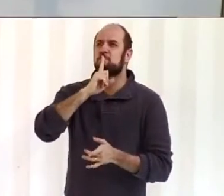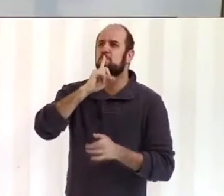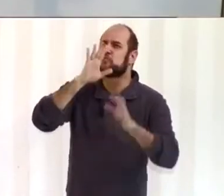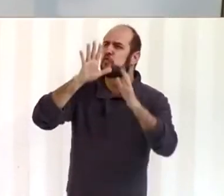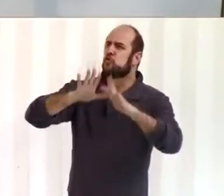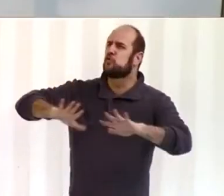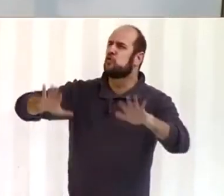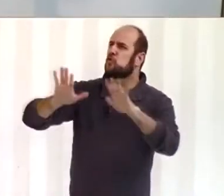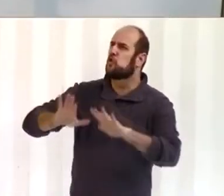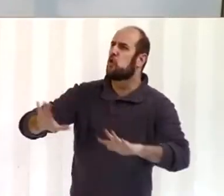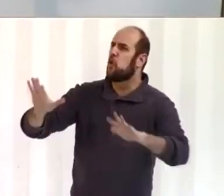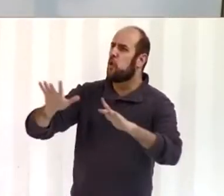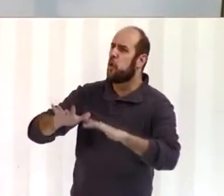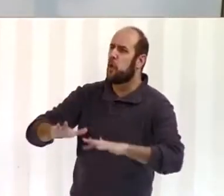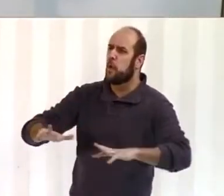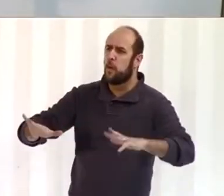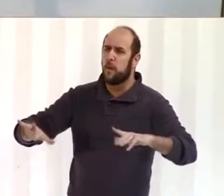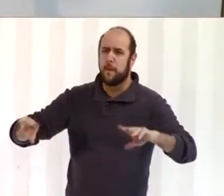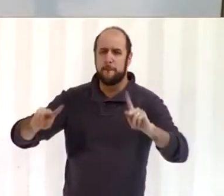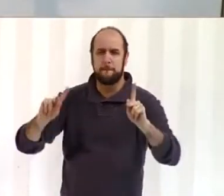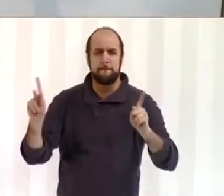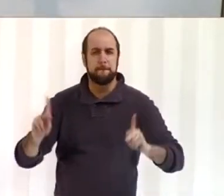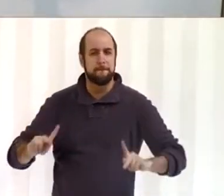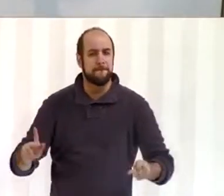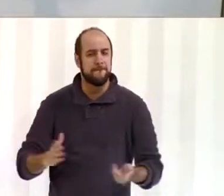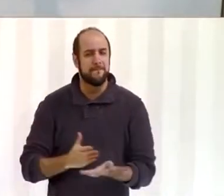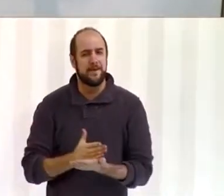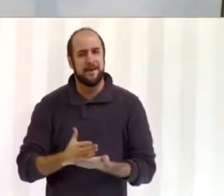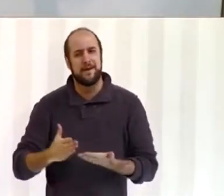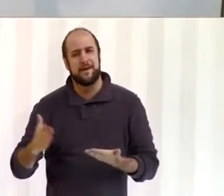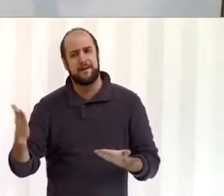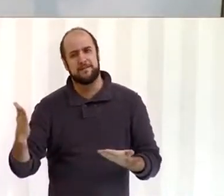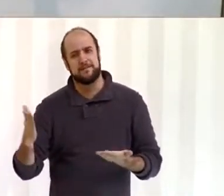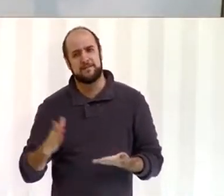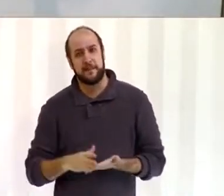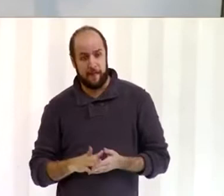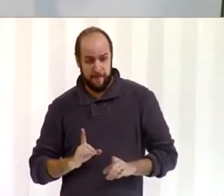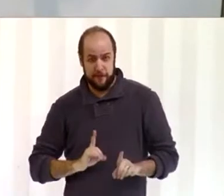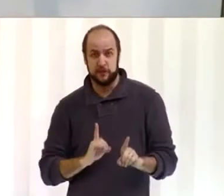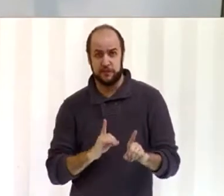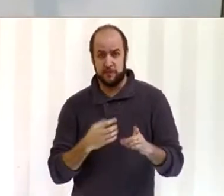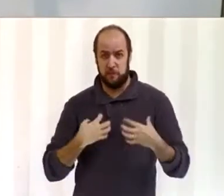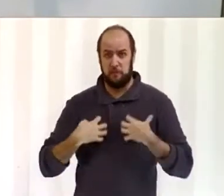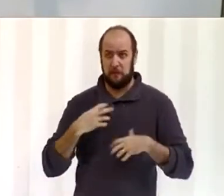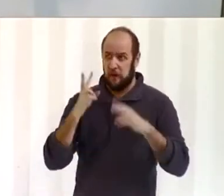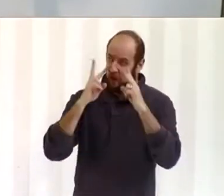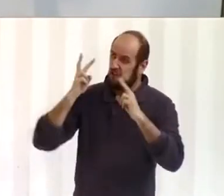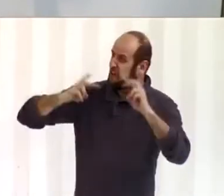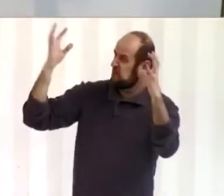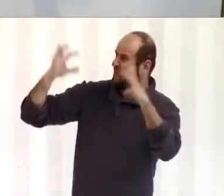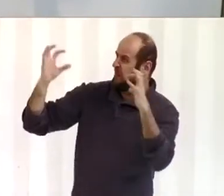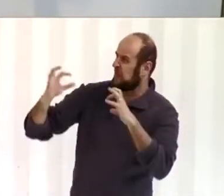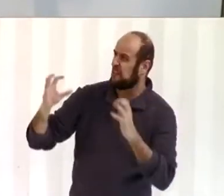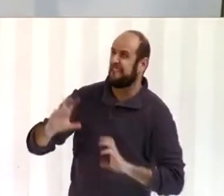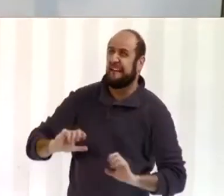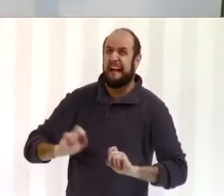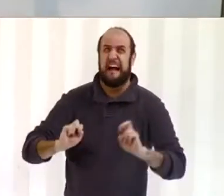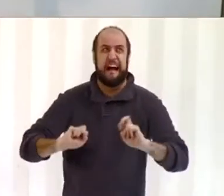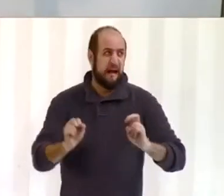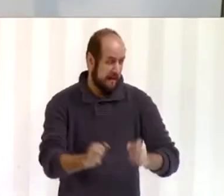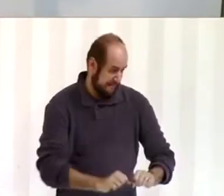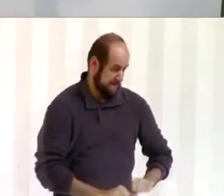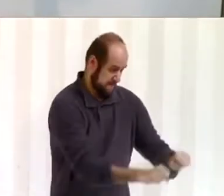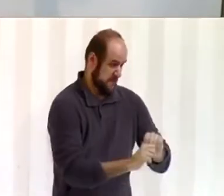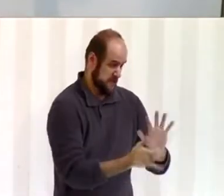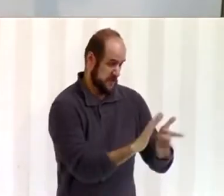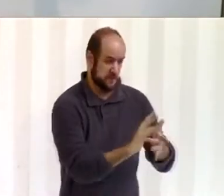morrer. E quando os discípulos clamam, ai meu Senhor, acorda porque nós vamos